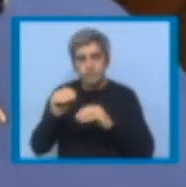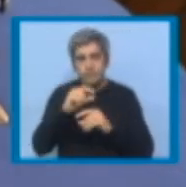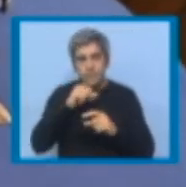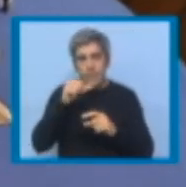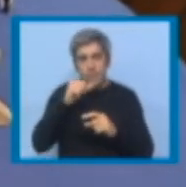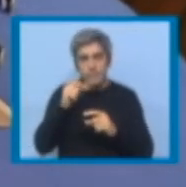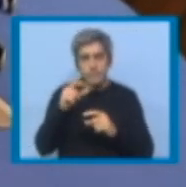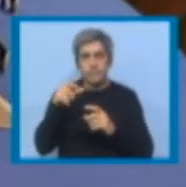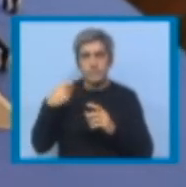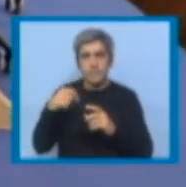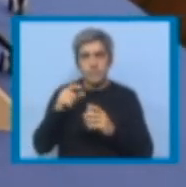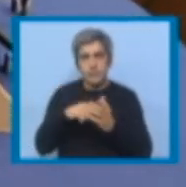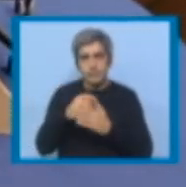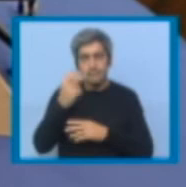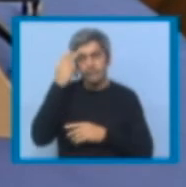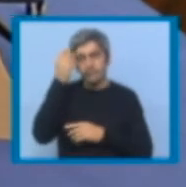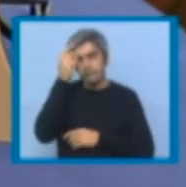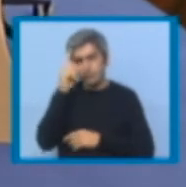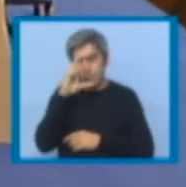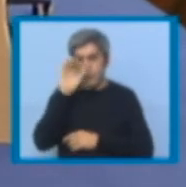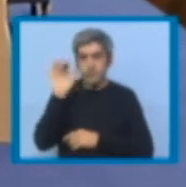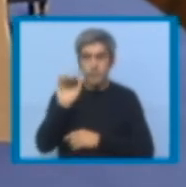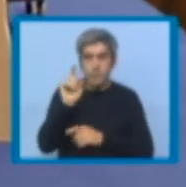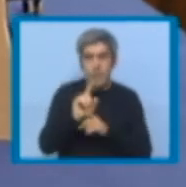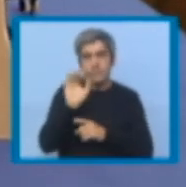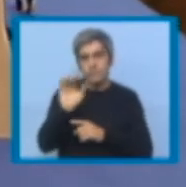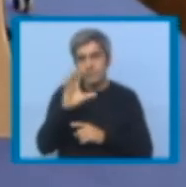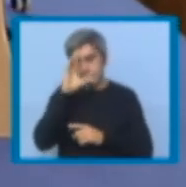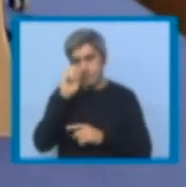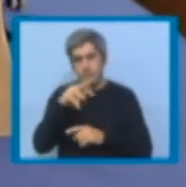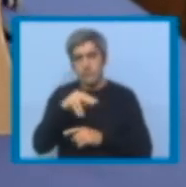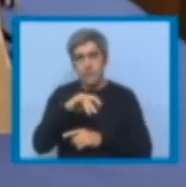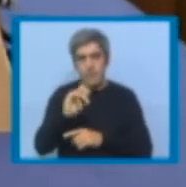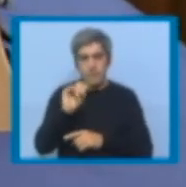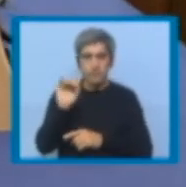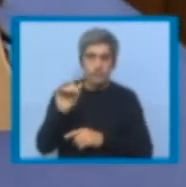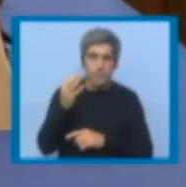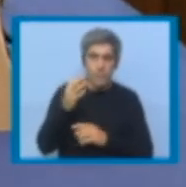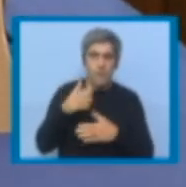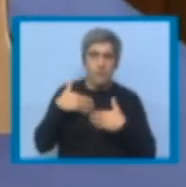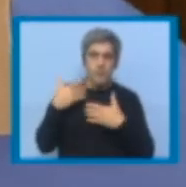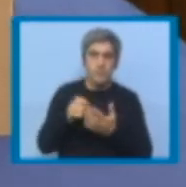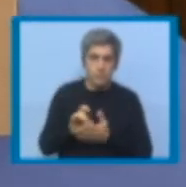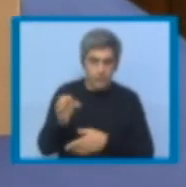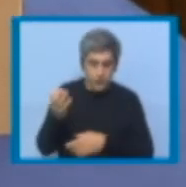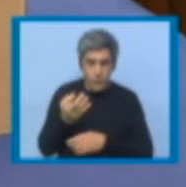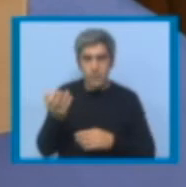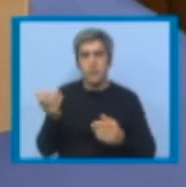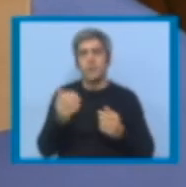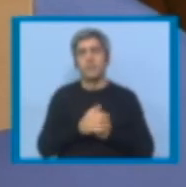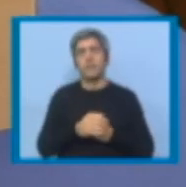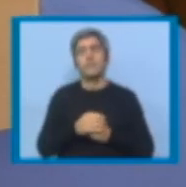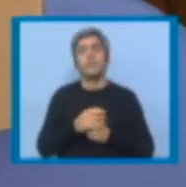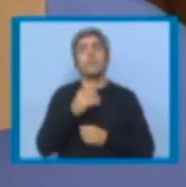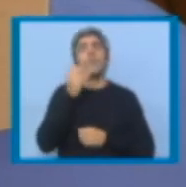em relação do Presidente da República em relação ao próprio Governo, no caso da Ministra da Administração Interna, que acabou por se demitir. Neste caso,